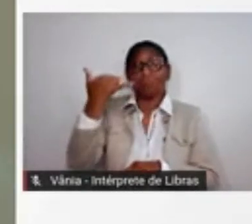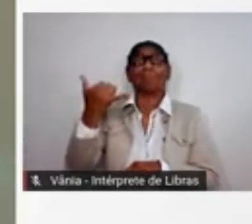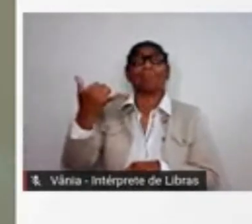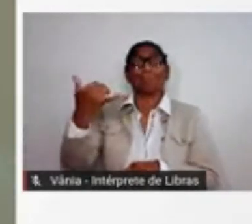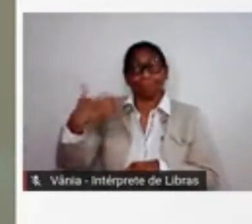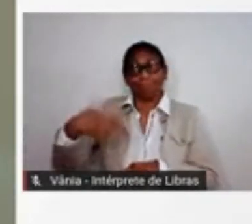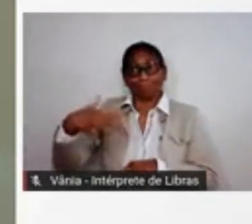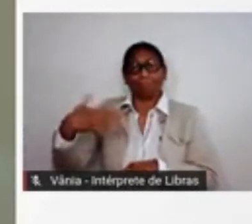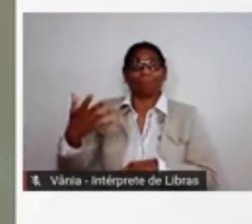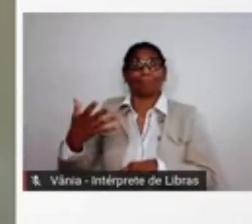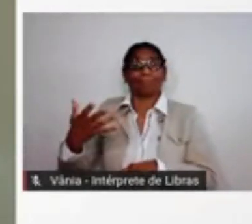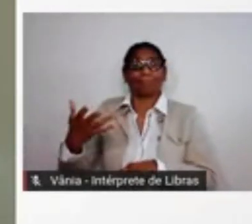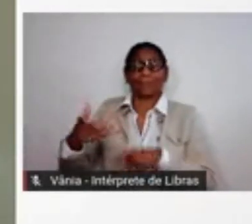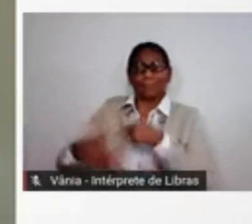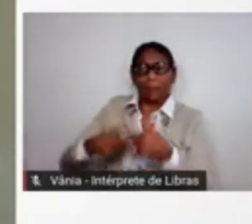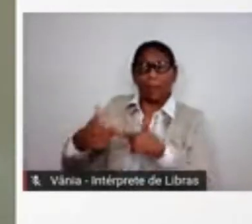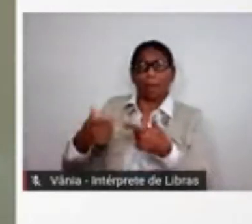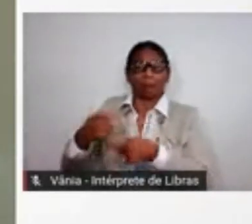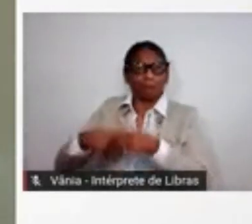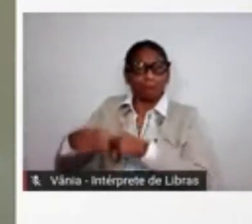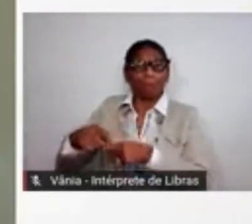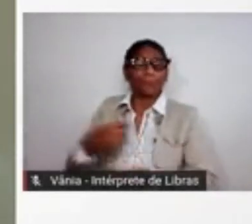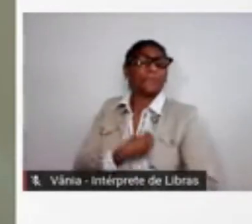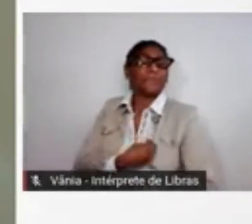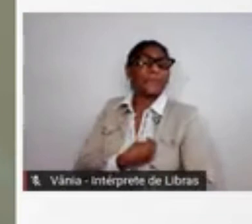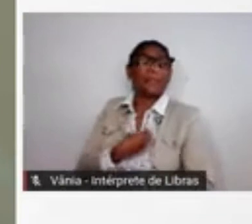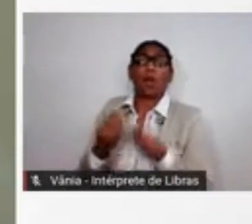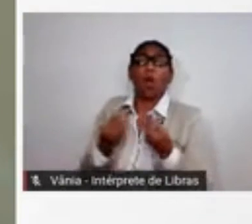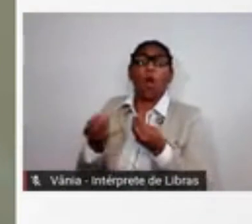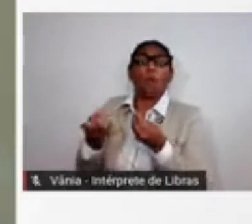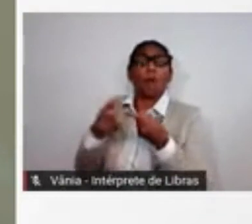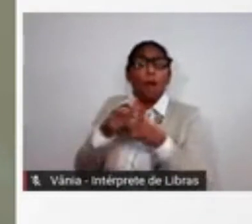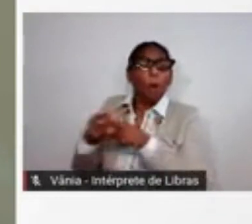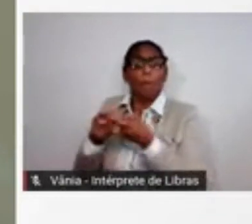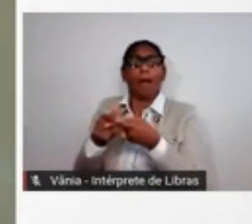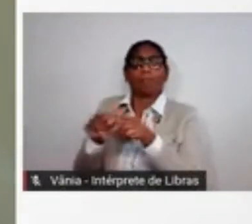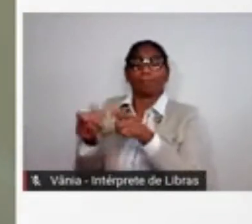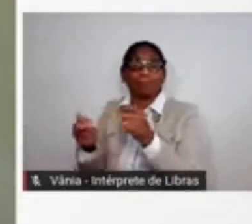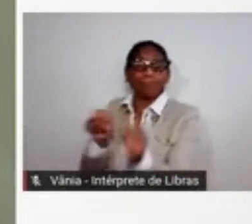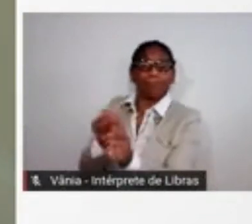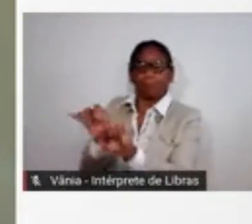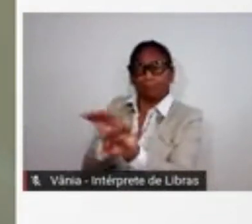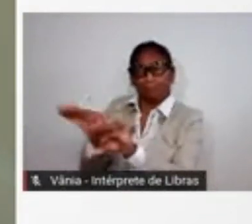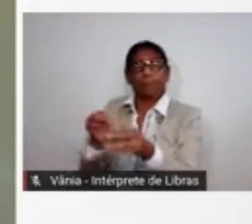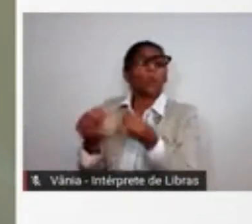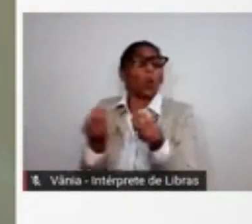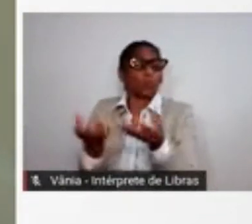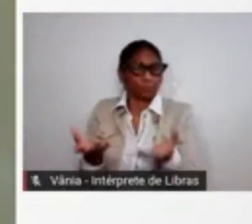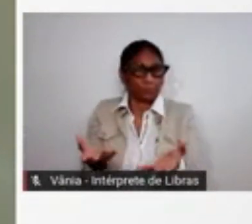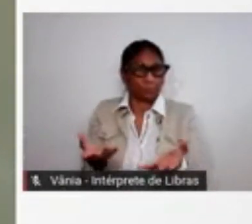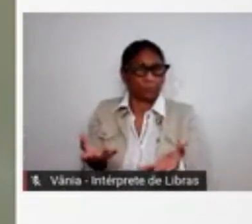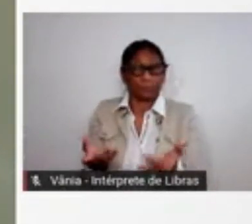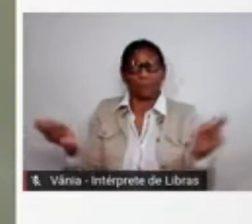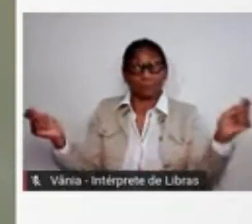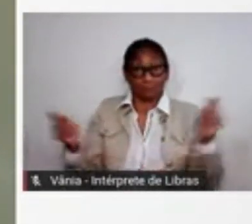preservando as vidas. Os prefeitos vão poder observar, de repente, ajustar protocolos ao melhor entendimento do que regionalmente seja